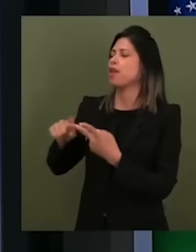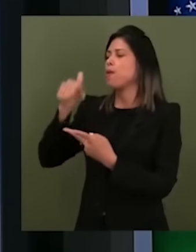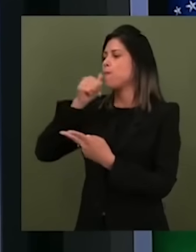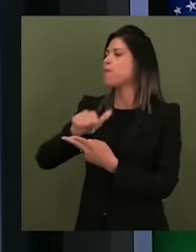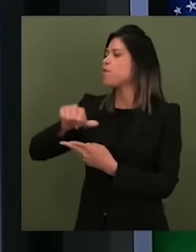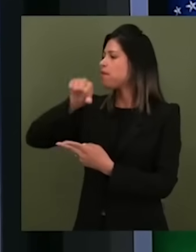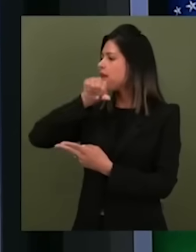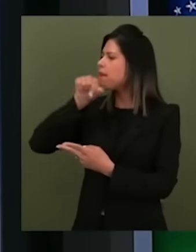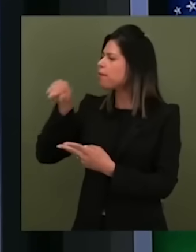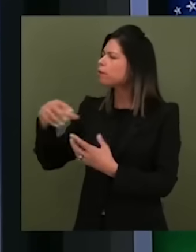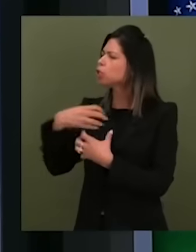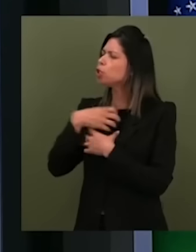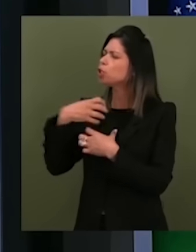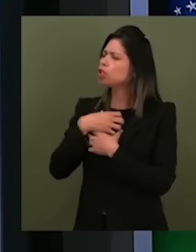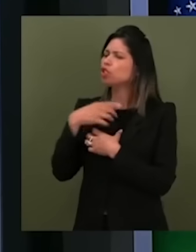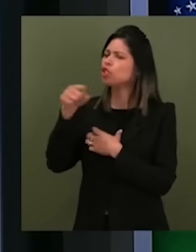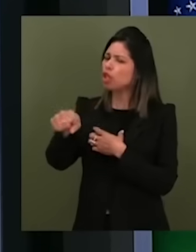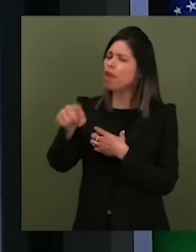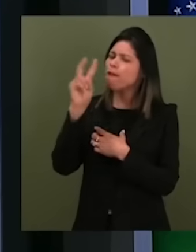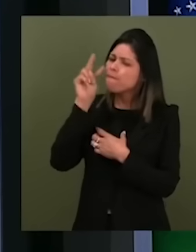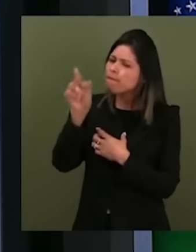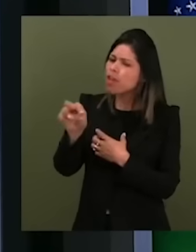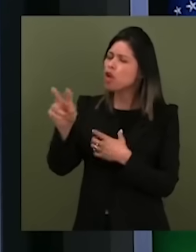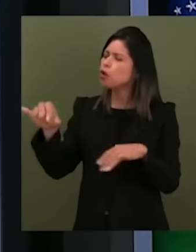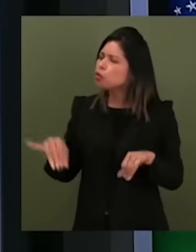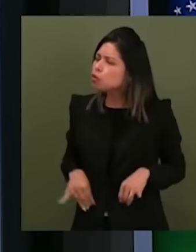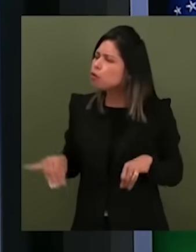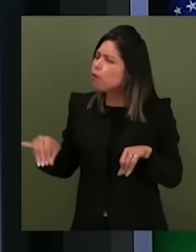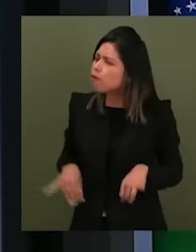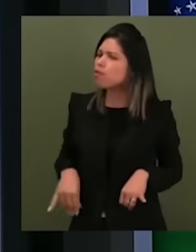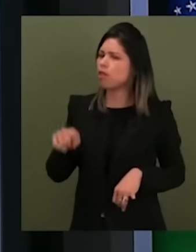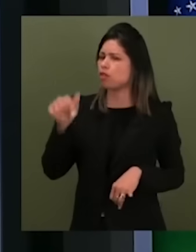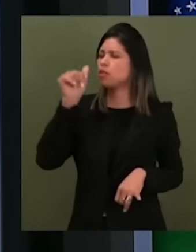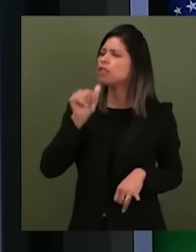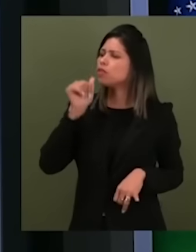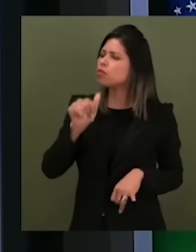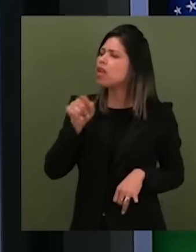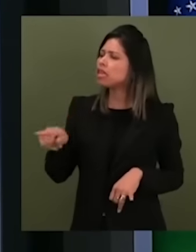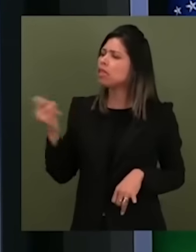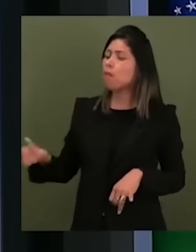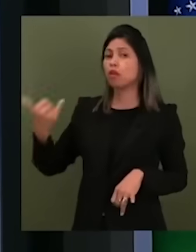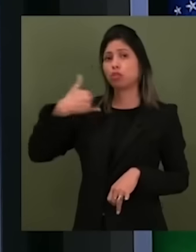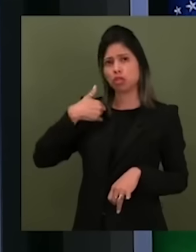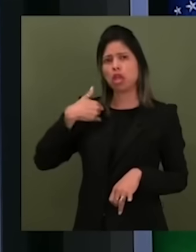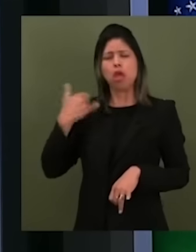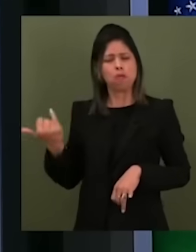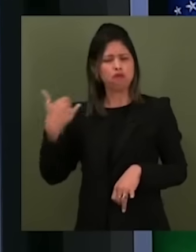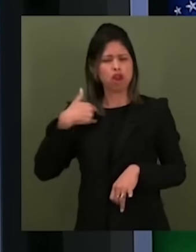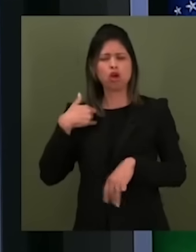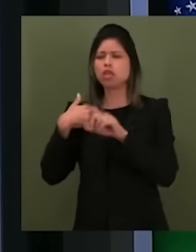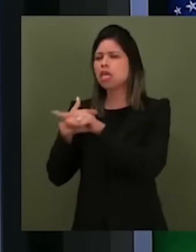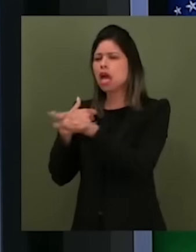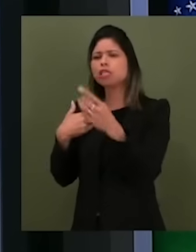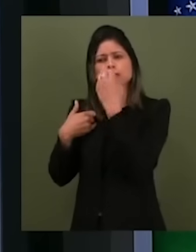senhora sentir o sofrimento delas. Ela disse, mas as notícias que temos, senador, é que elas são bem tratadas, têm